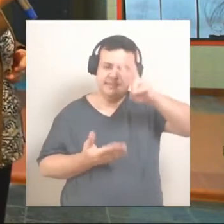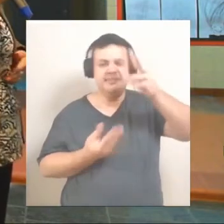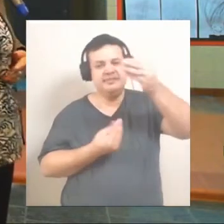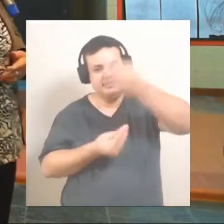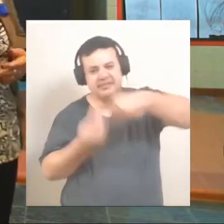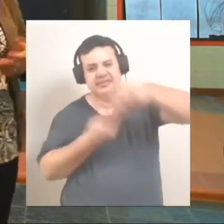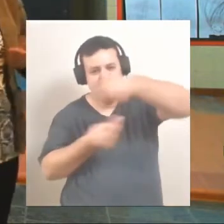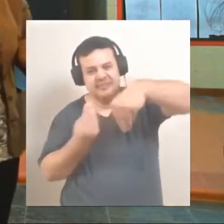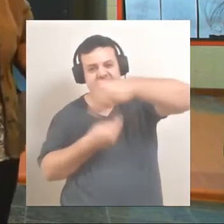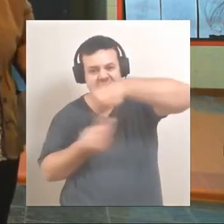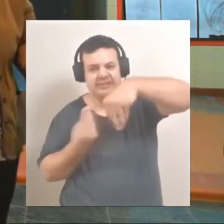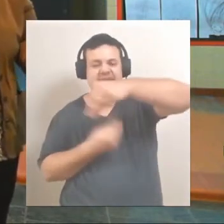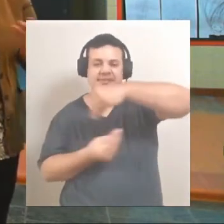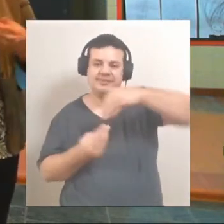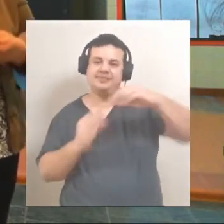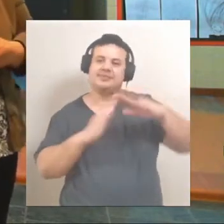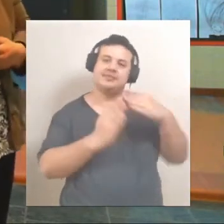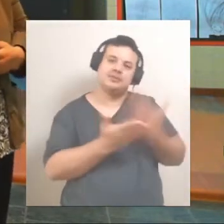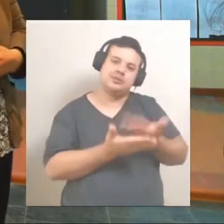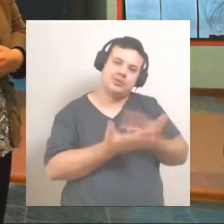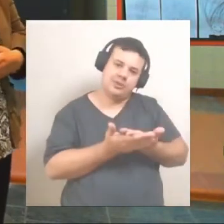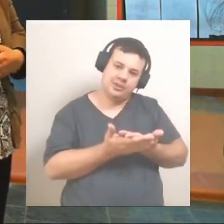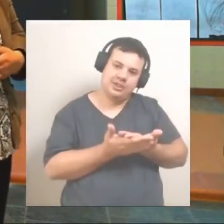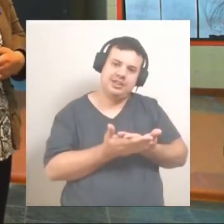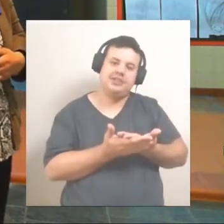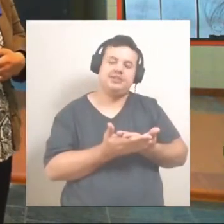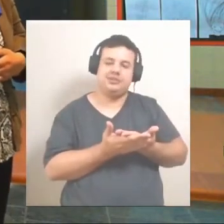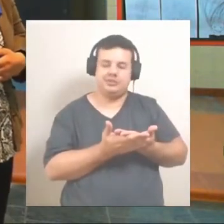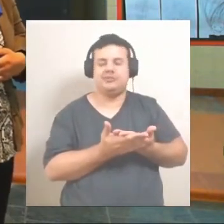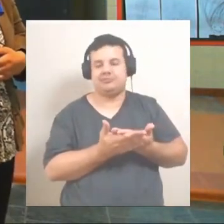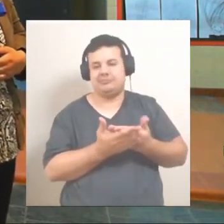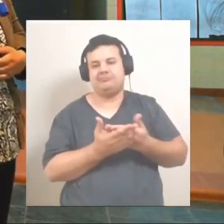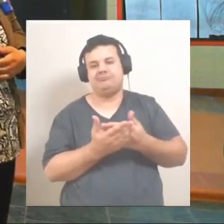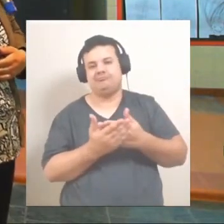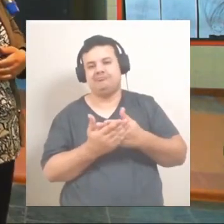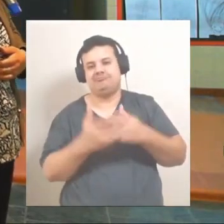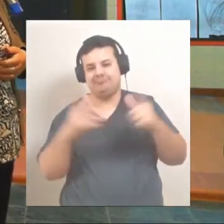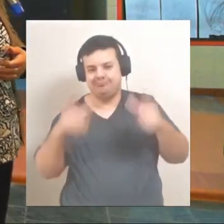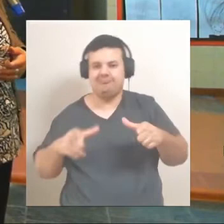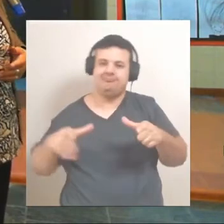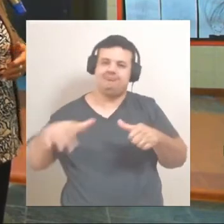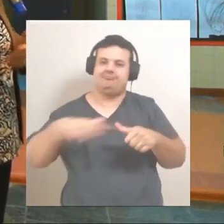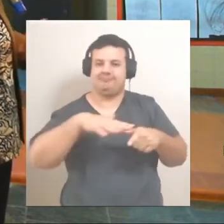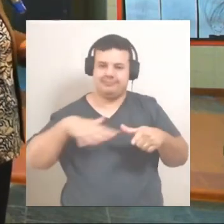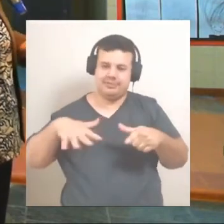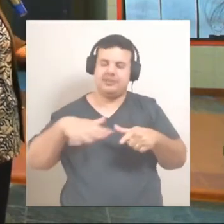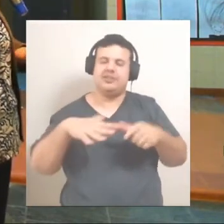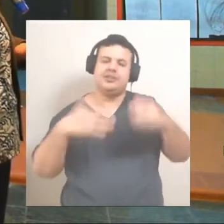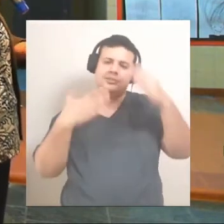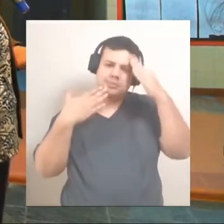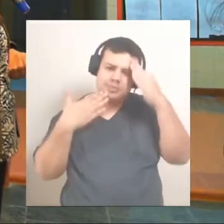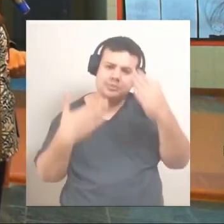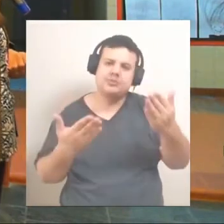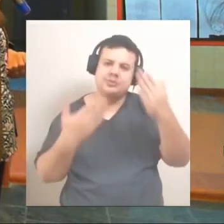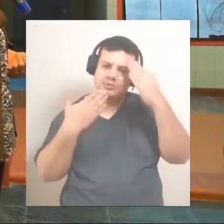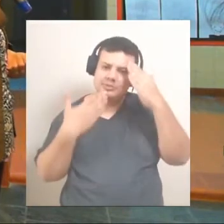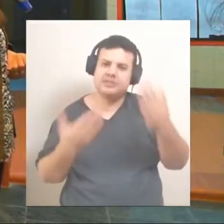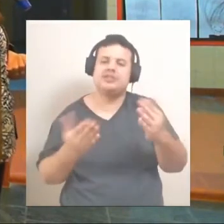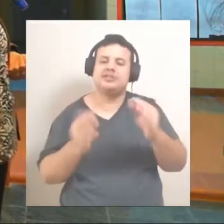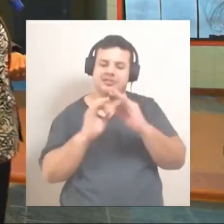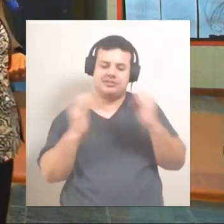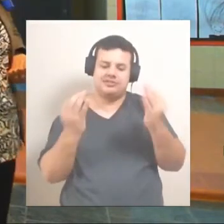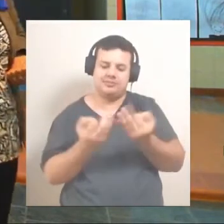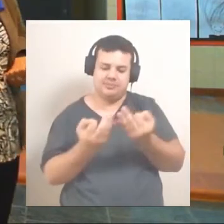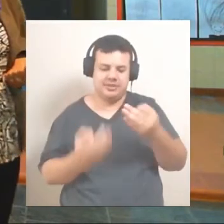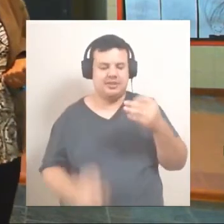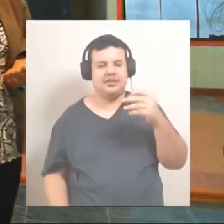misturam, né, colégio e o bairro. Então, muito obrigada. E a família Padre Moy